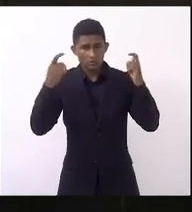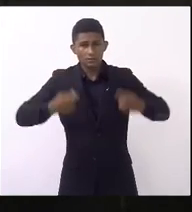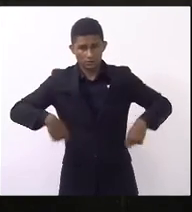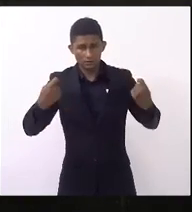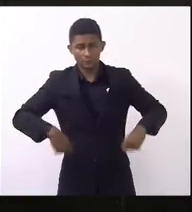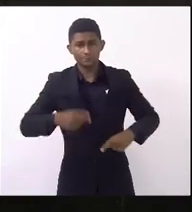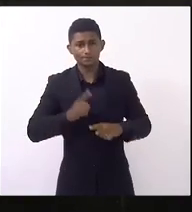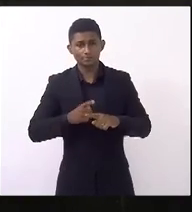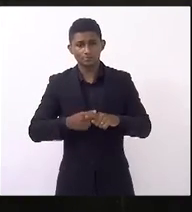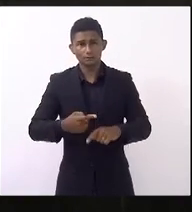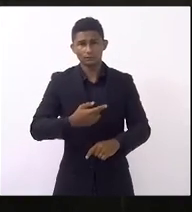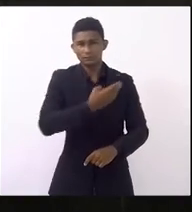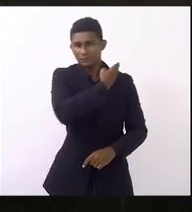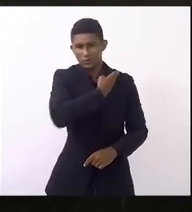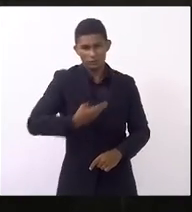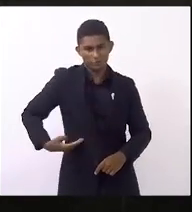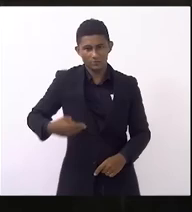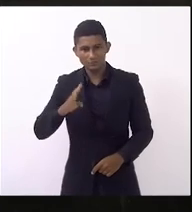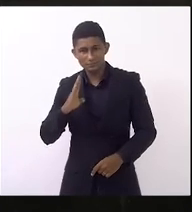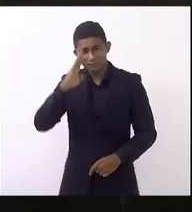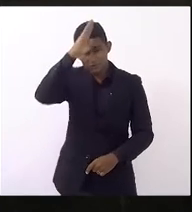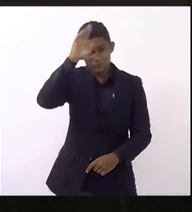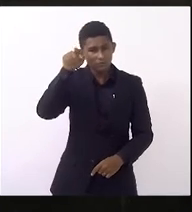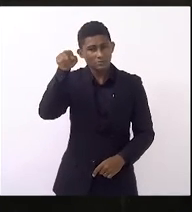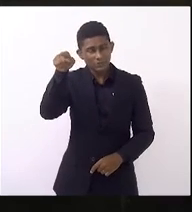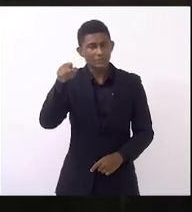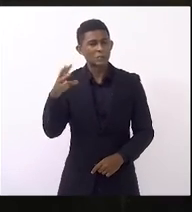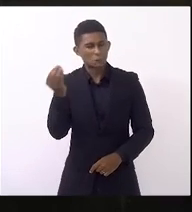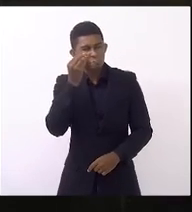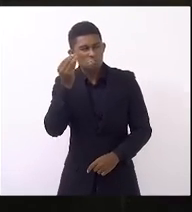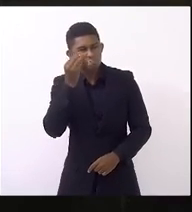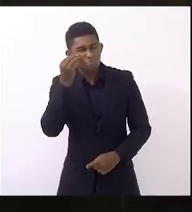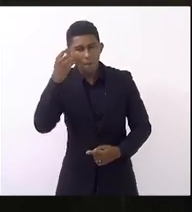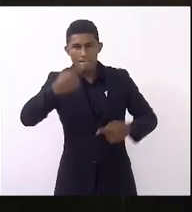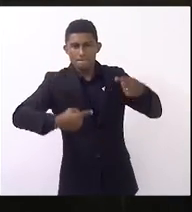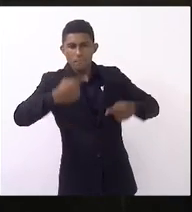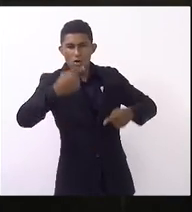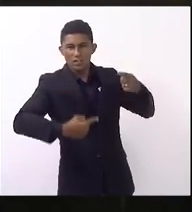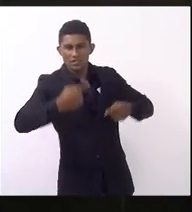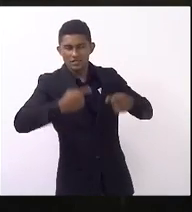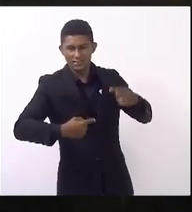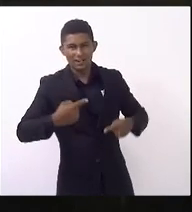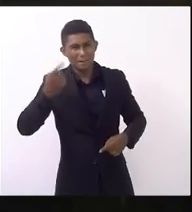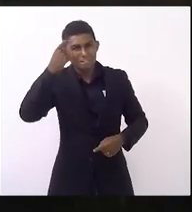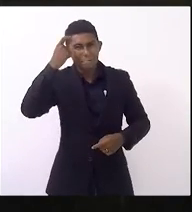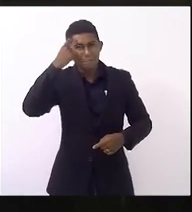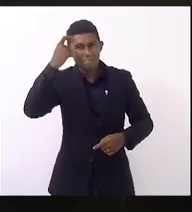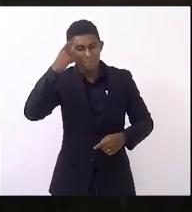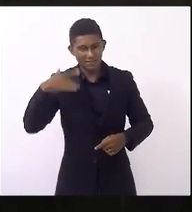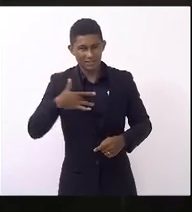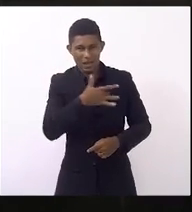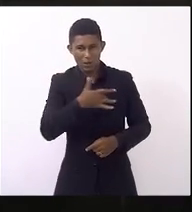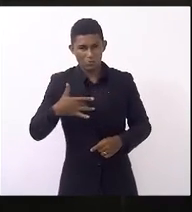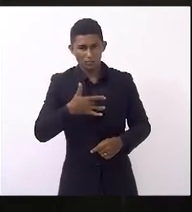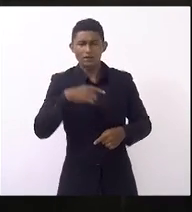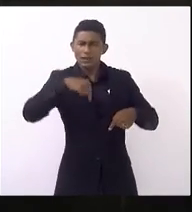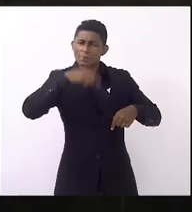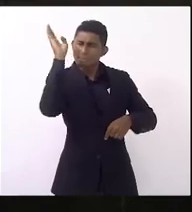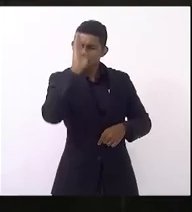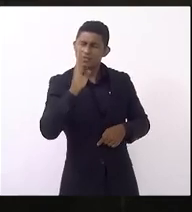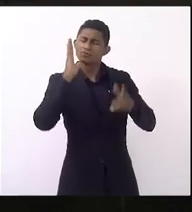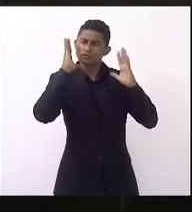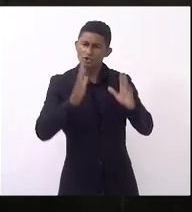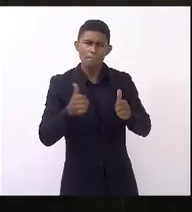tentativa do governo Bolsonaro de desmontar a política de saúde mental consolidada no Brasil, consolidada nos estados